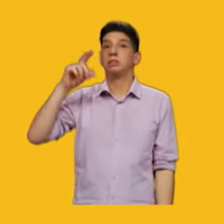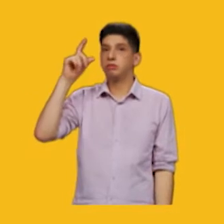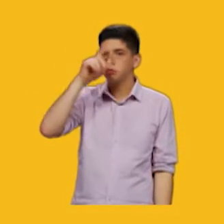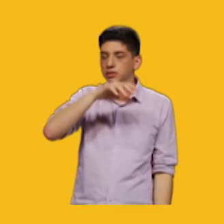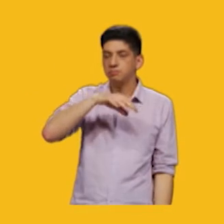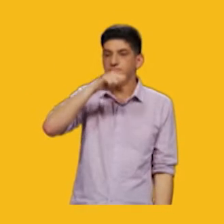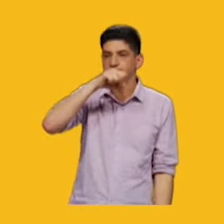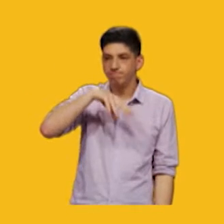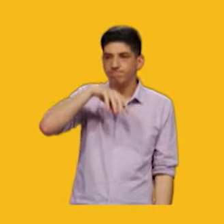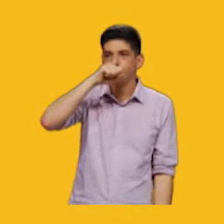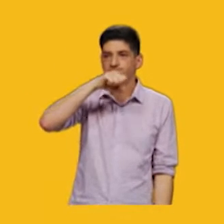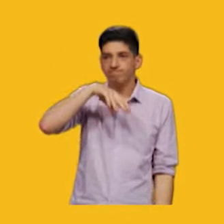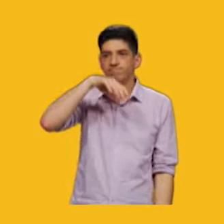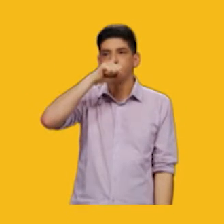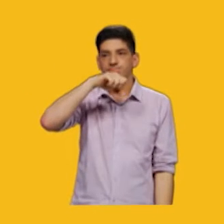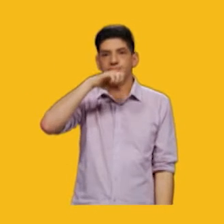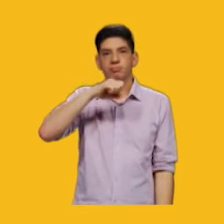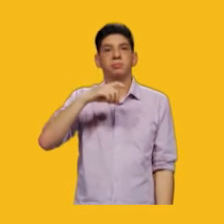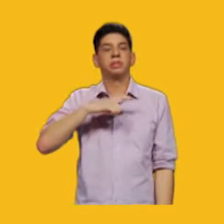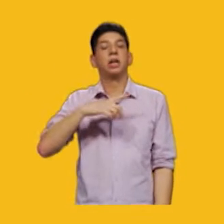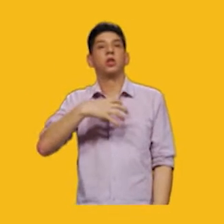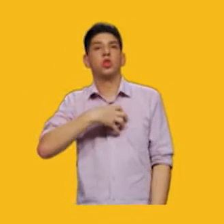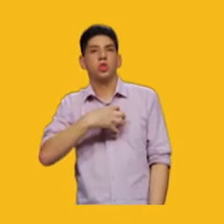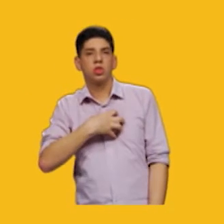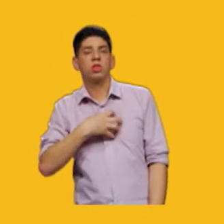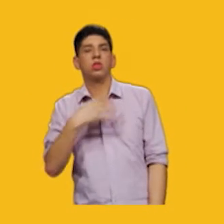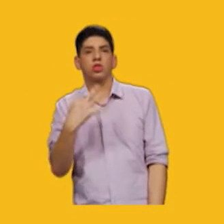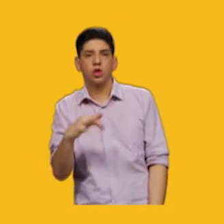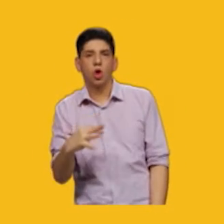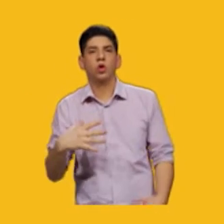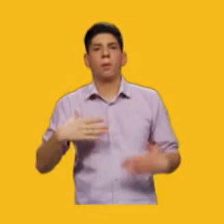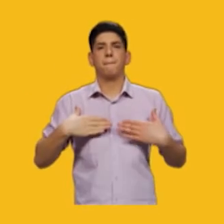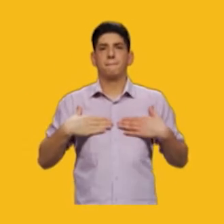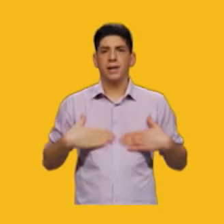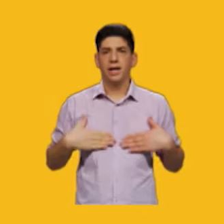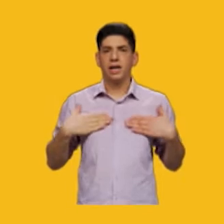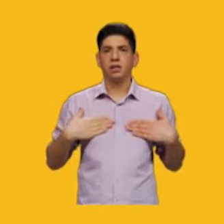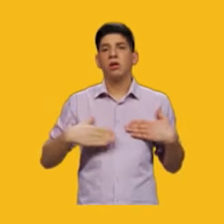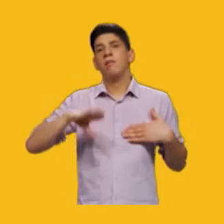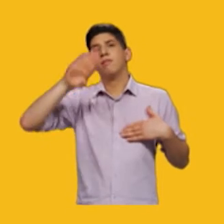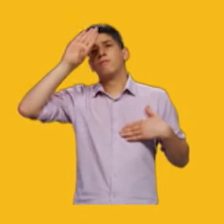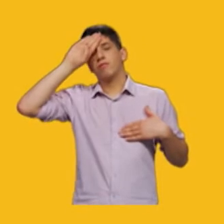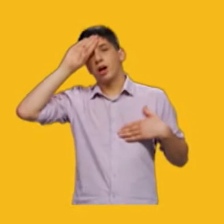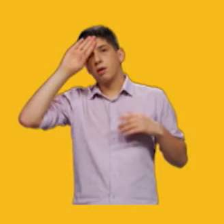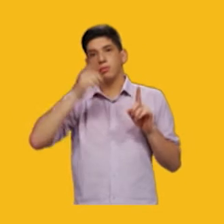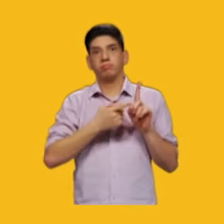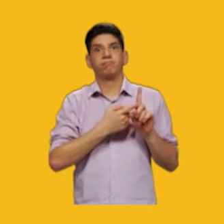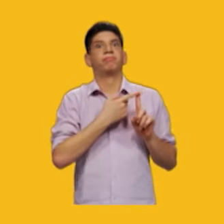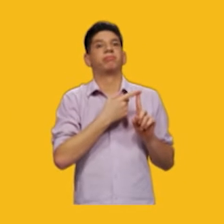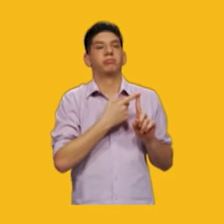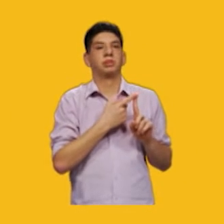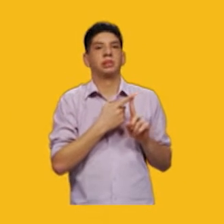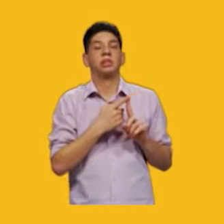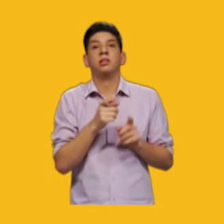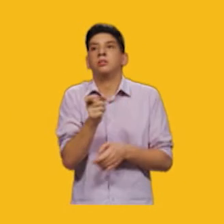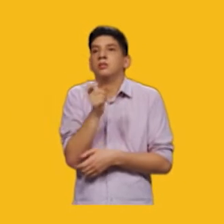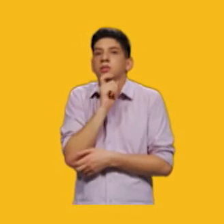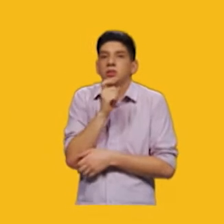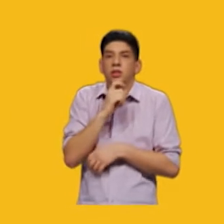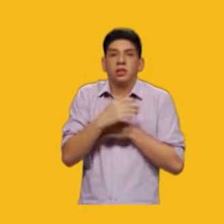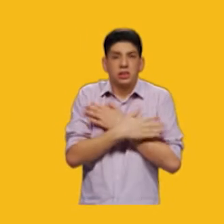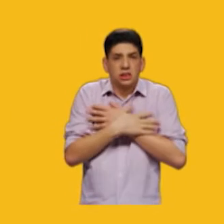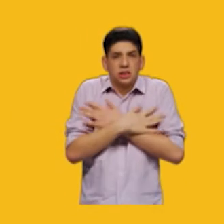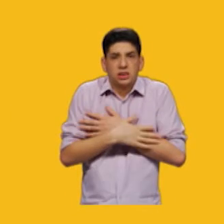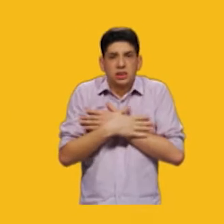né, às vezes dores no peito, febre muito alta, tosse, calafrios, falta de ar, significa